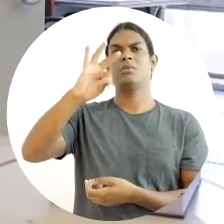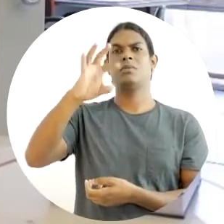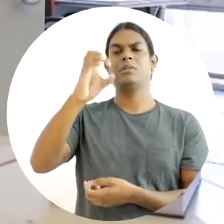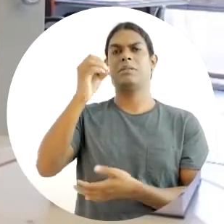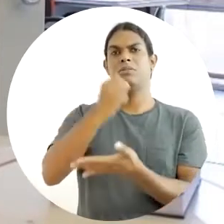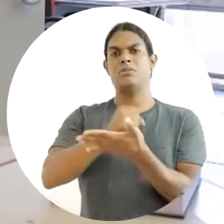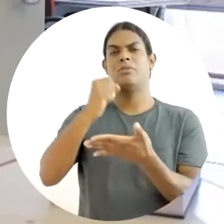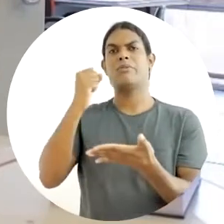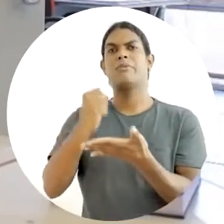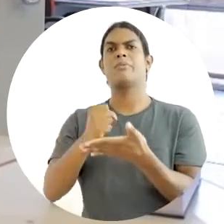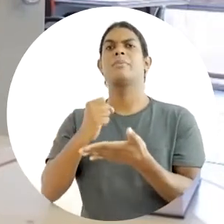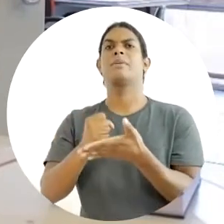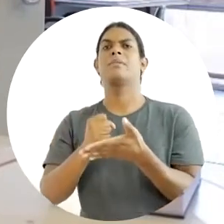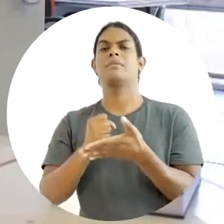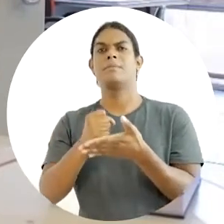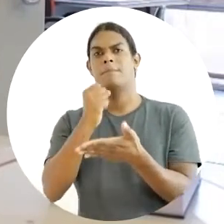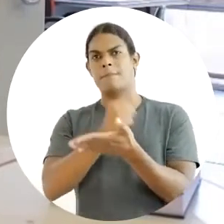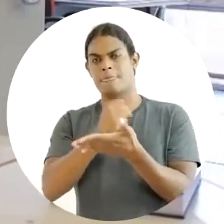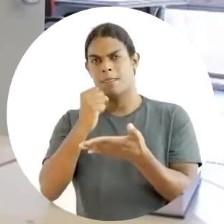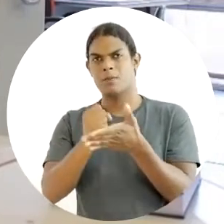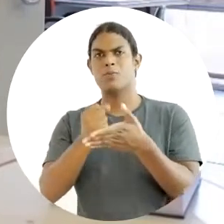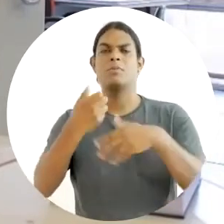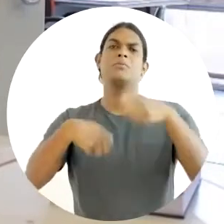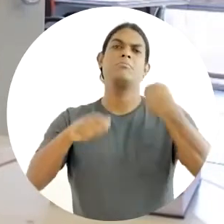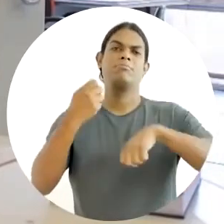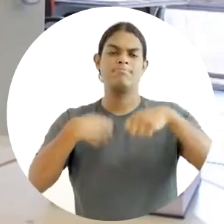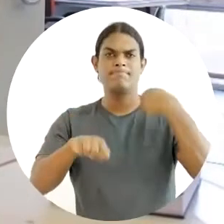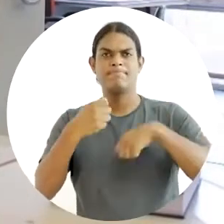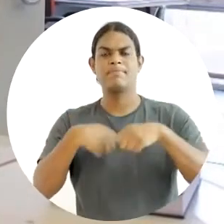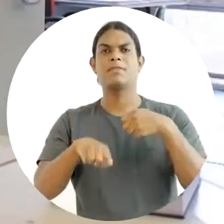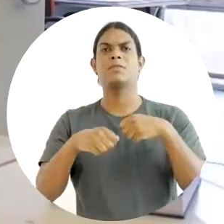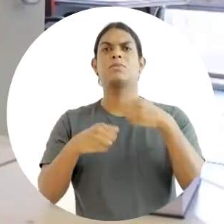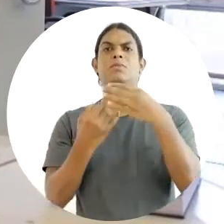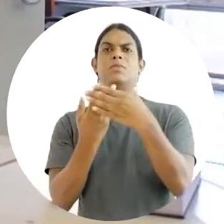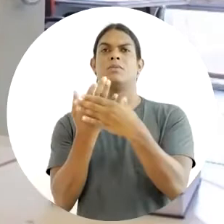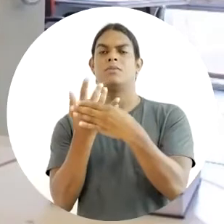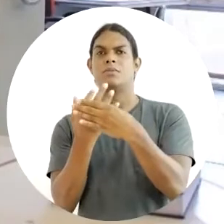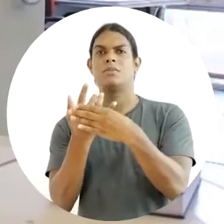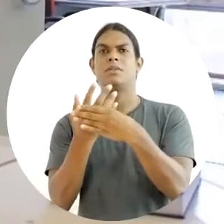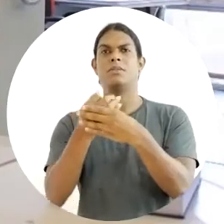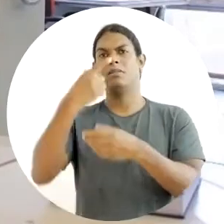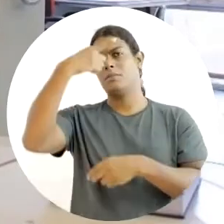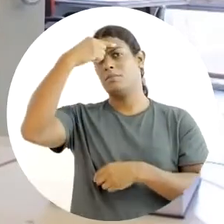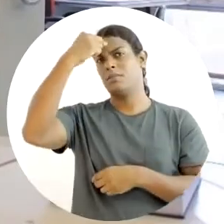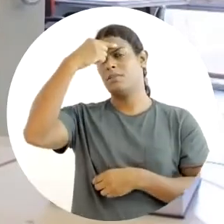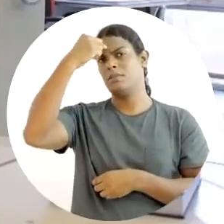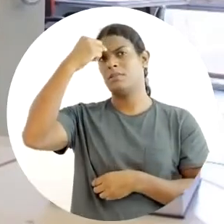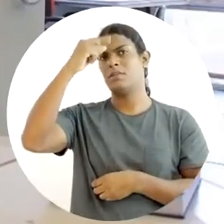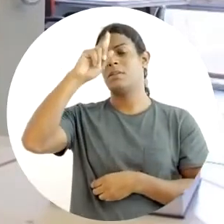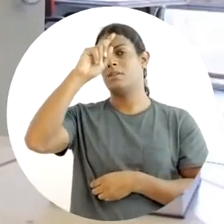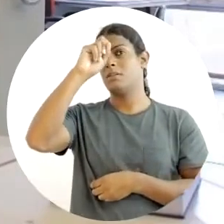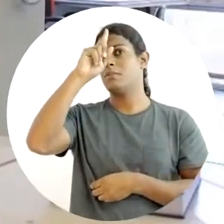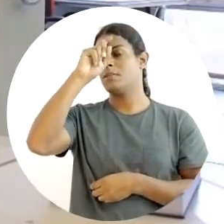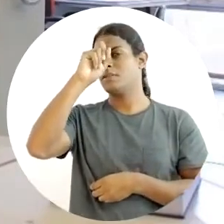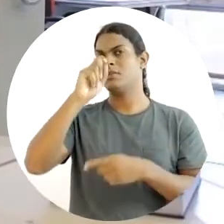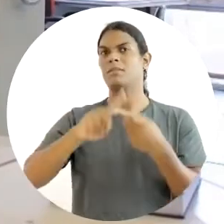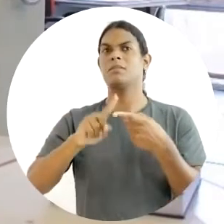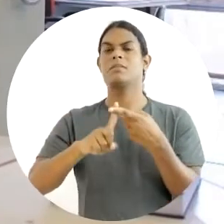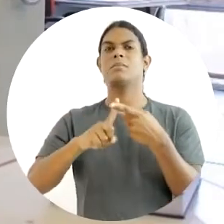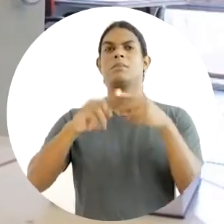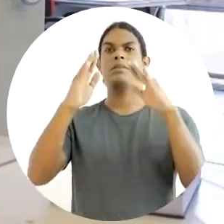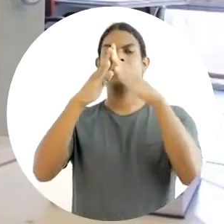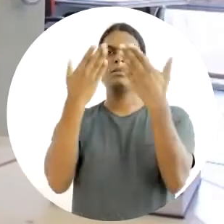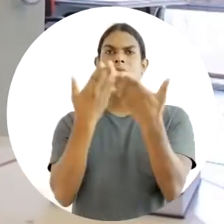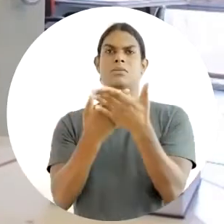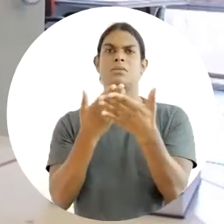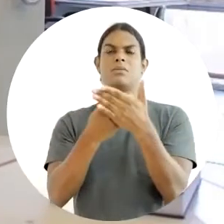que são documentos administrativos da biblioteca da Faculdade de Medicina e da Escola de Belas Artes. Na verdade,